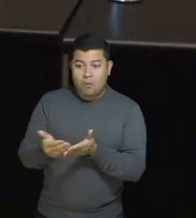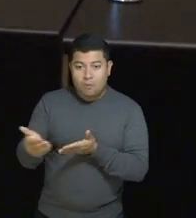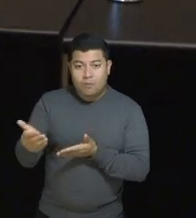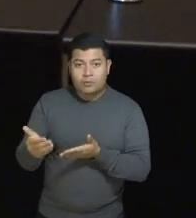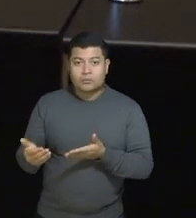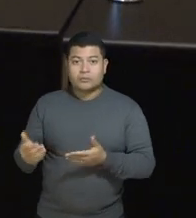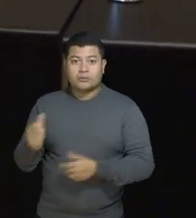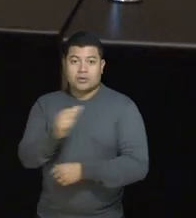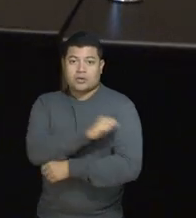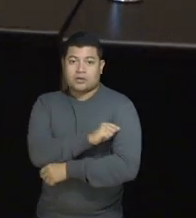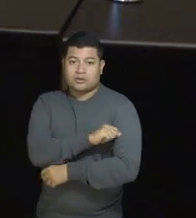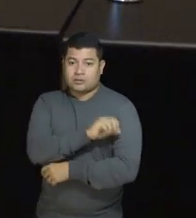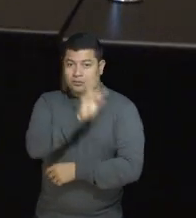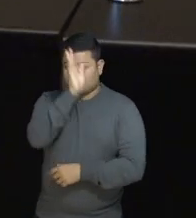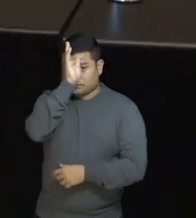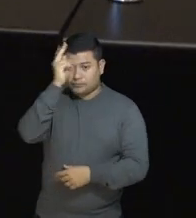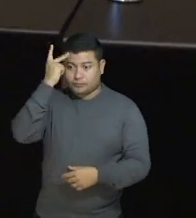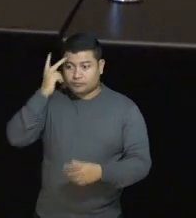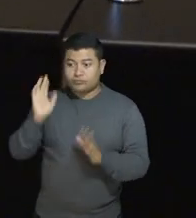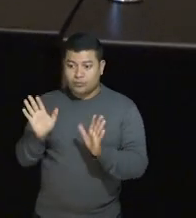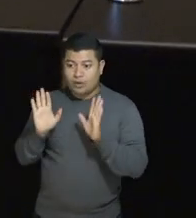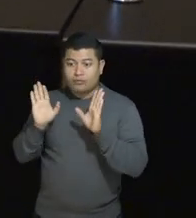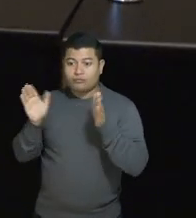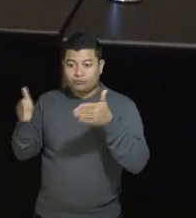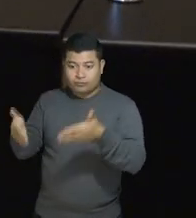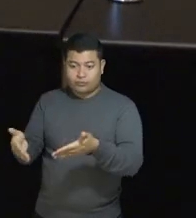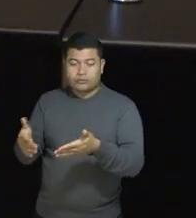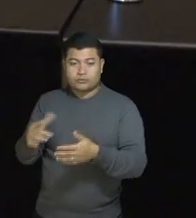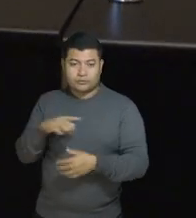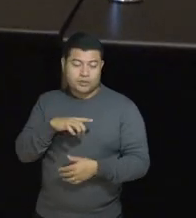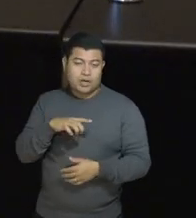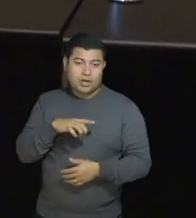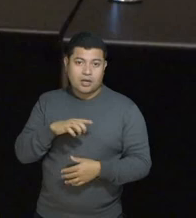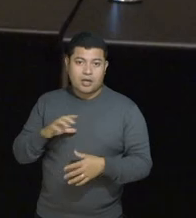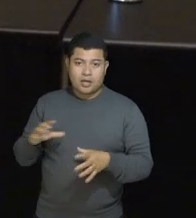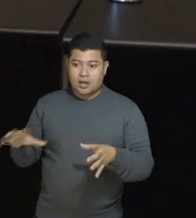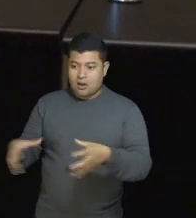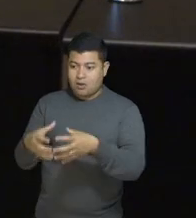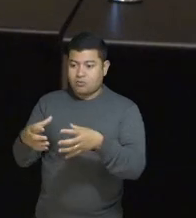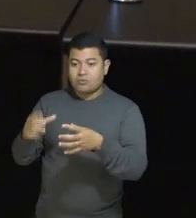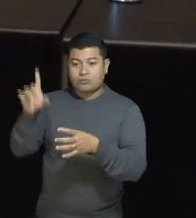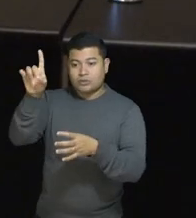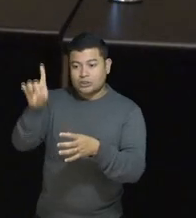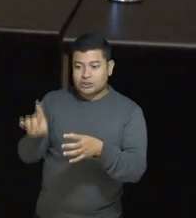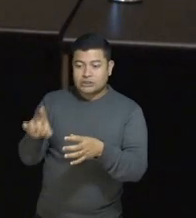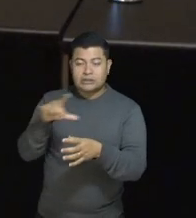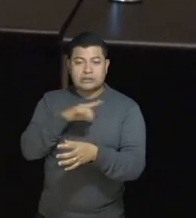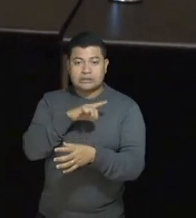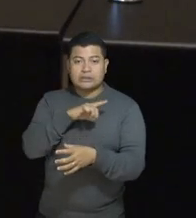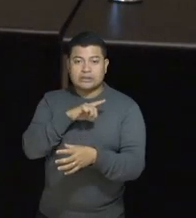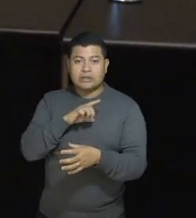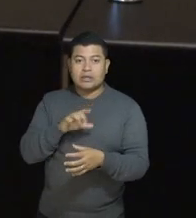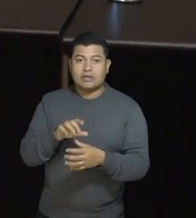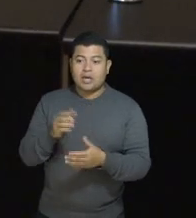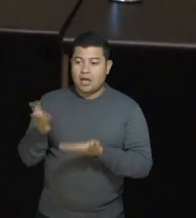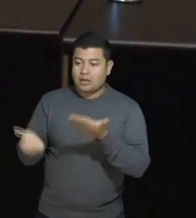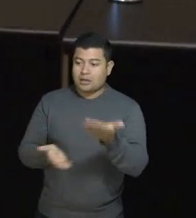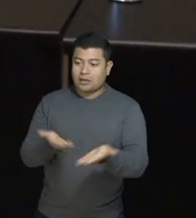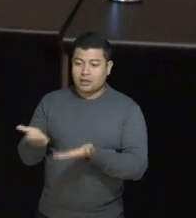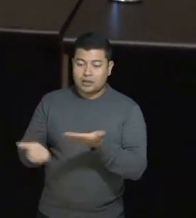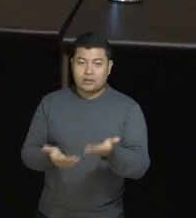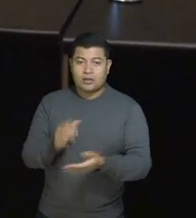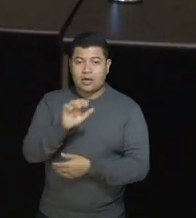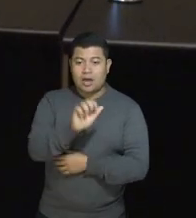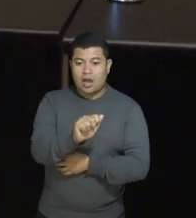estudantes com TDAH como público, e aí sim eles têm direito a esse atendimento de AEE, de atendimento